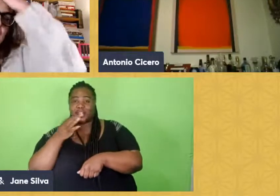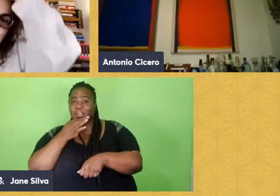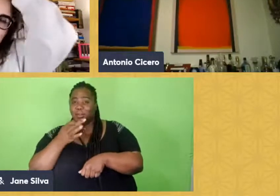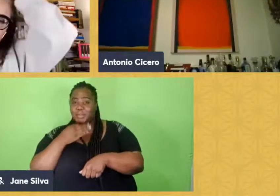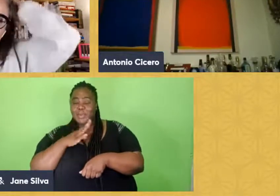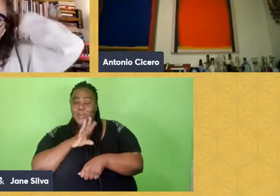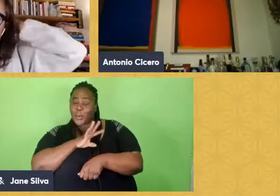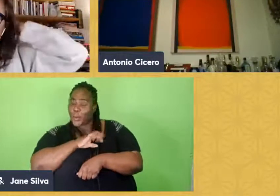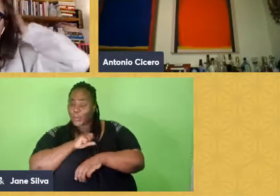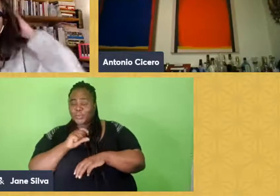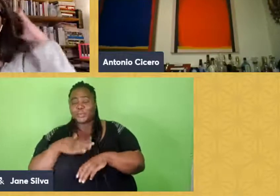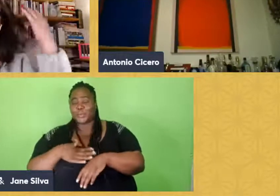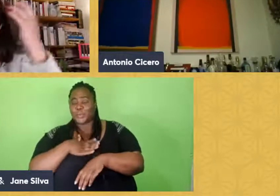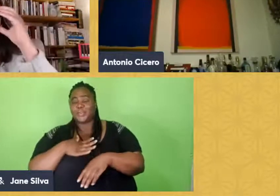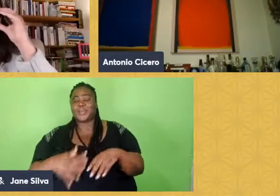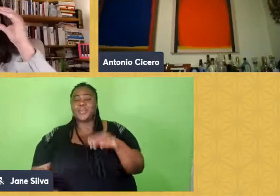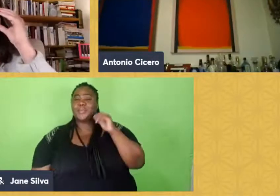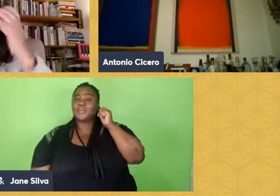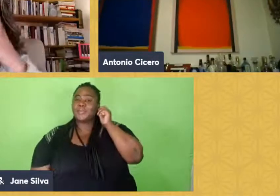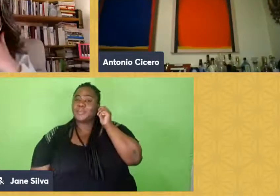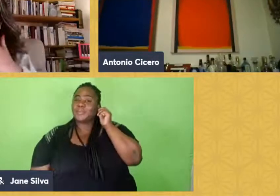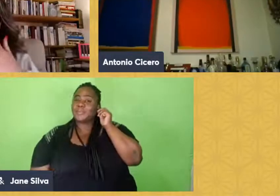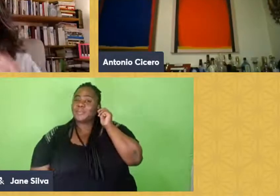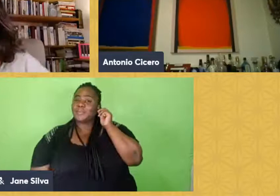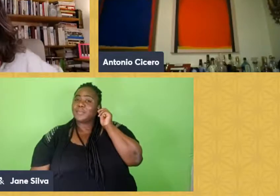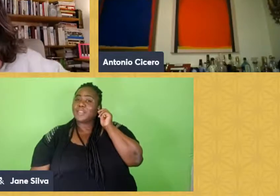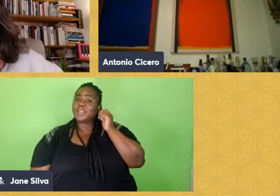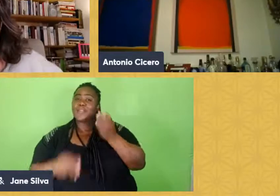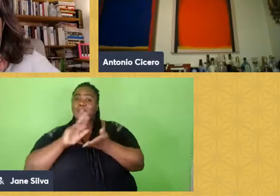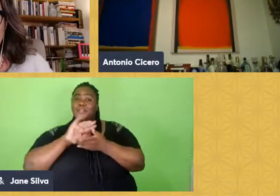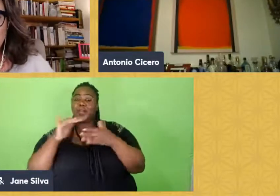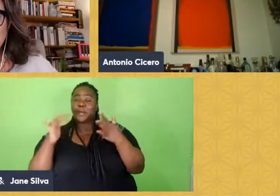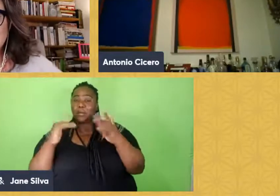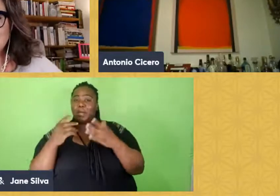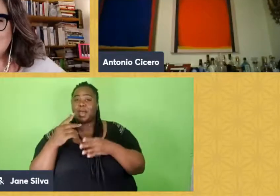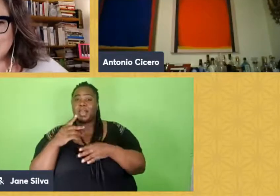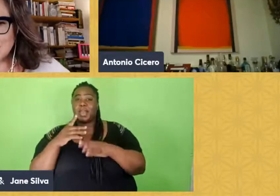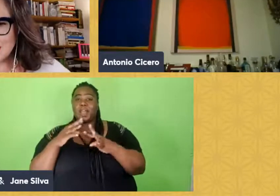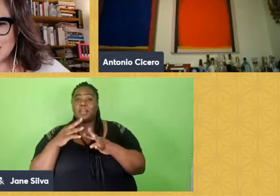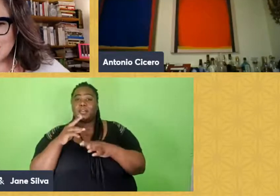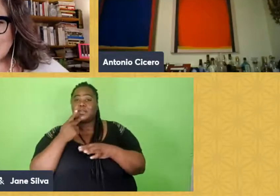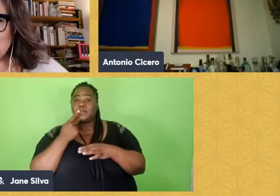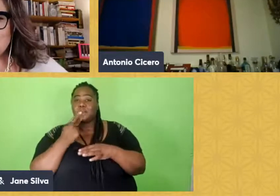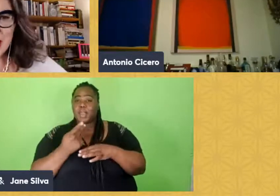produção. Estamos recebendo aqui vários elogios à